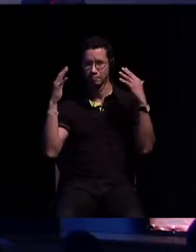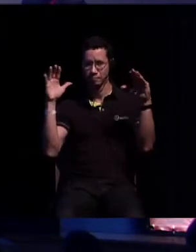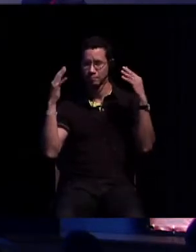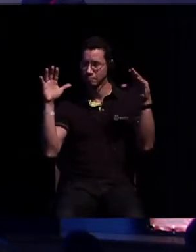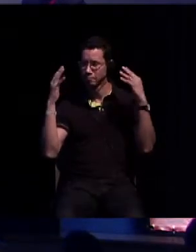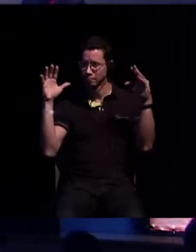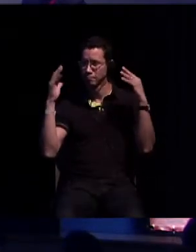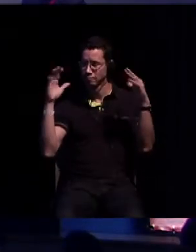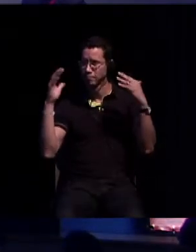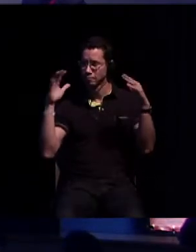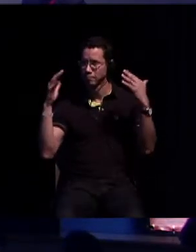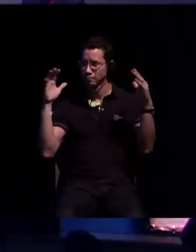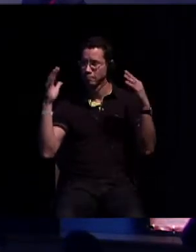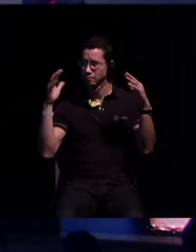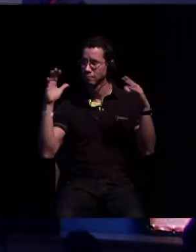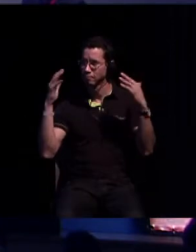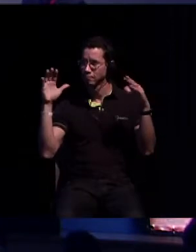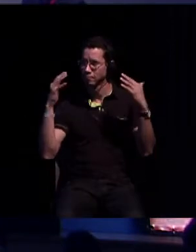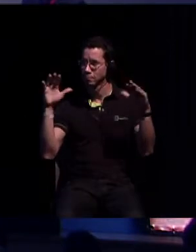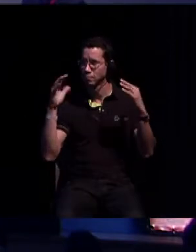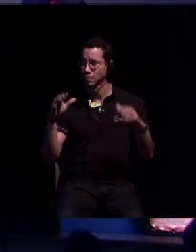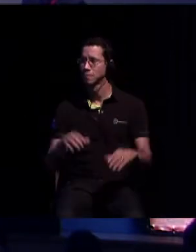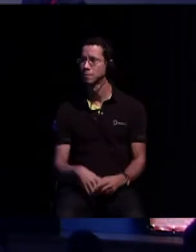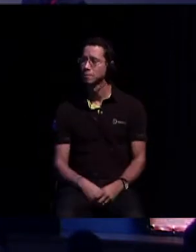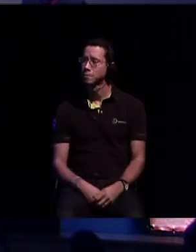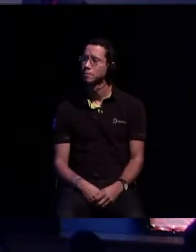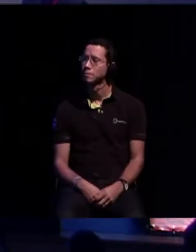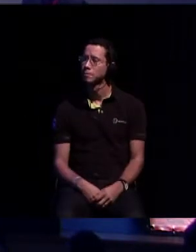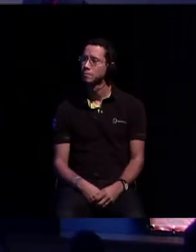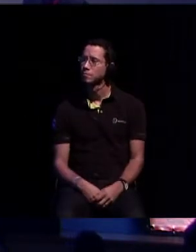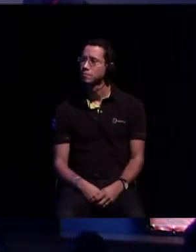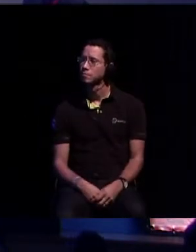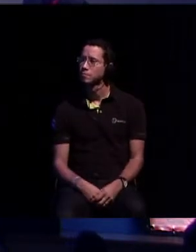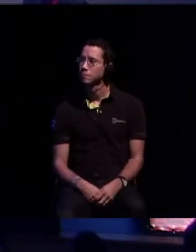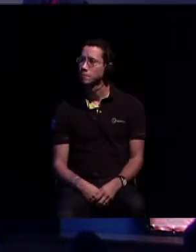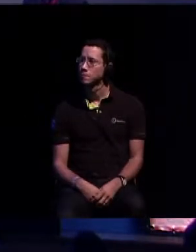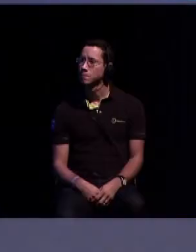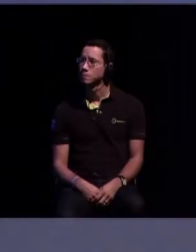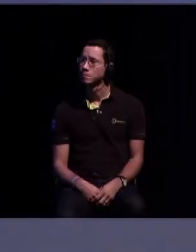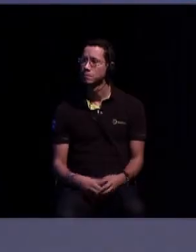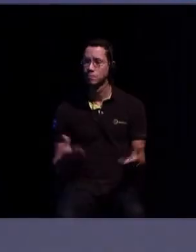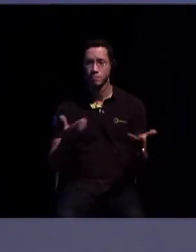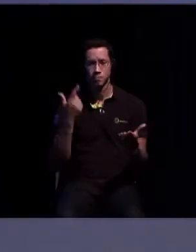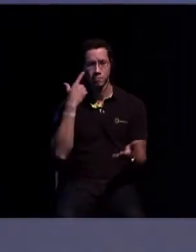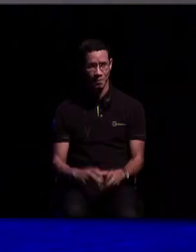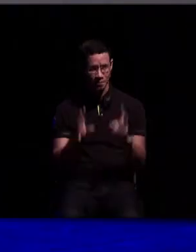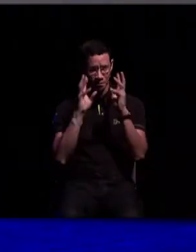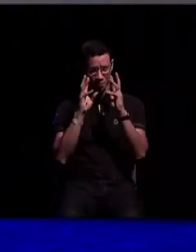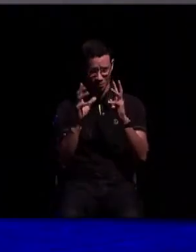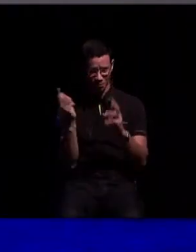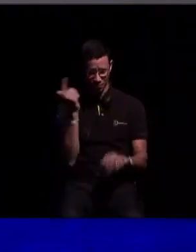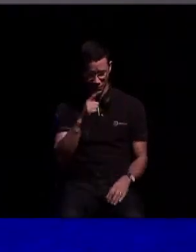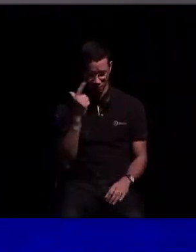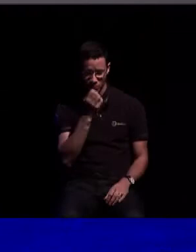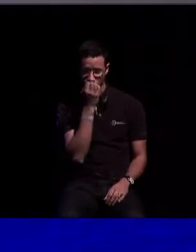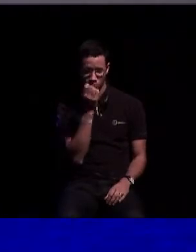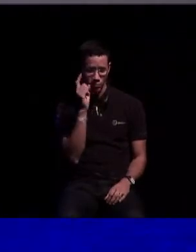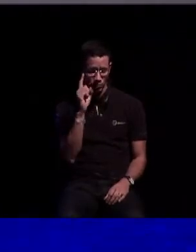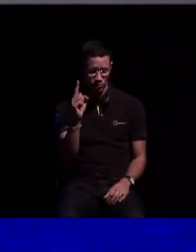Muchas gracias, Freya. Y ahora damos la palabra, por favor, a Gisé. Bom dia,